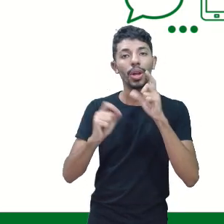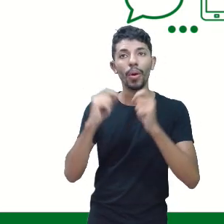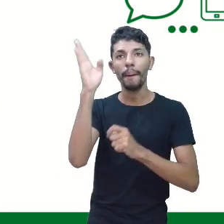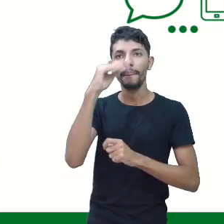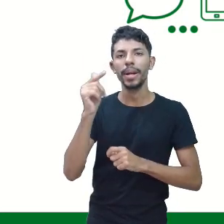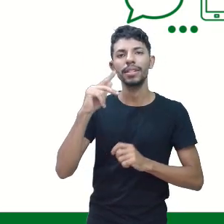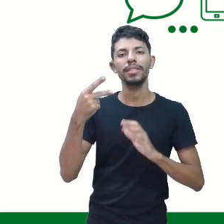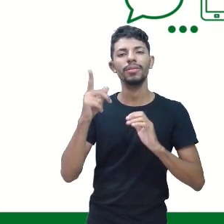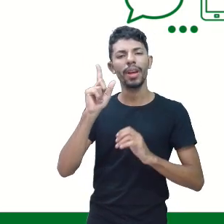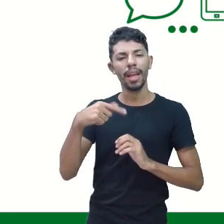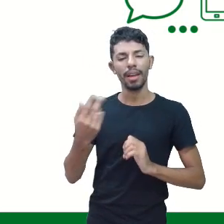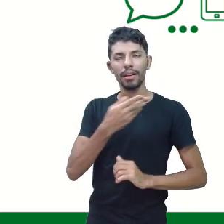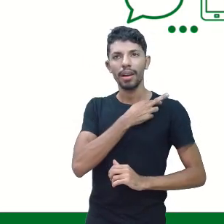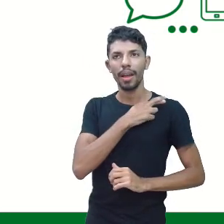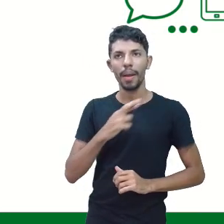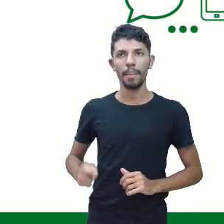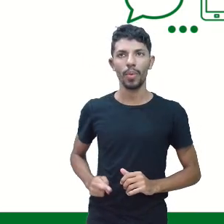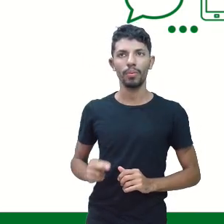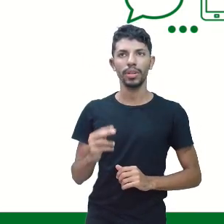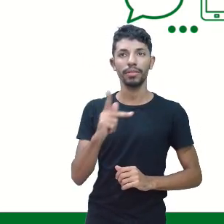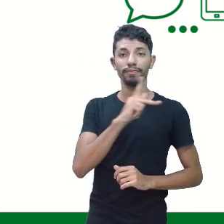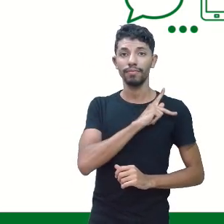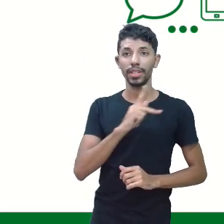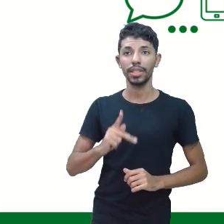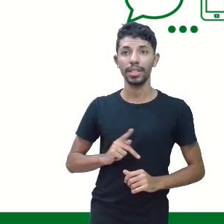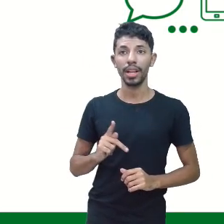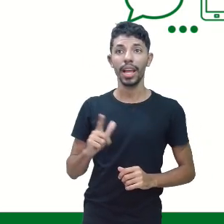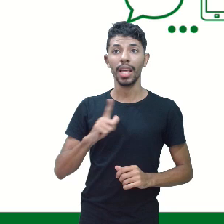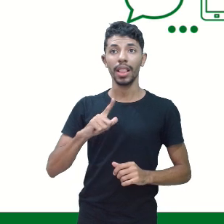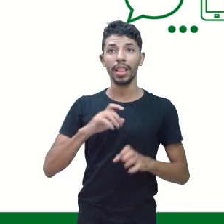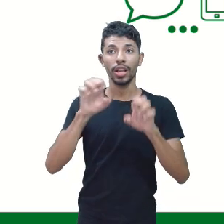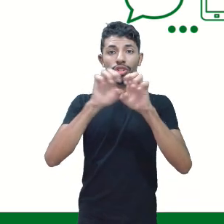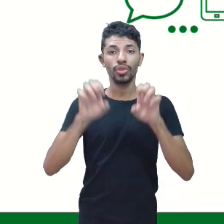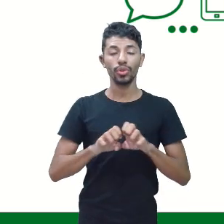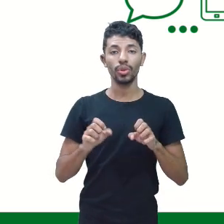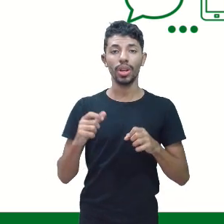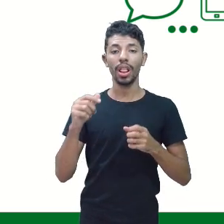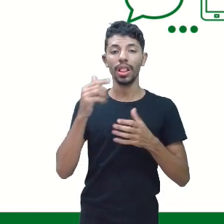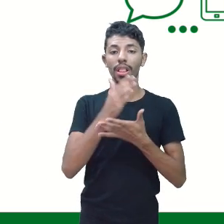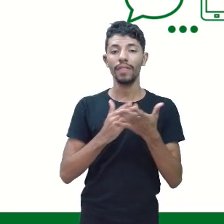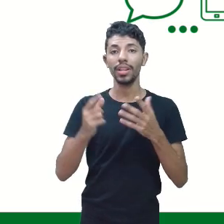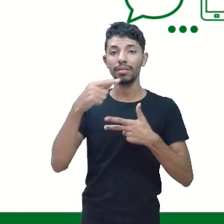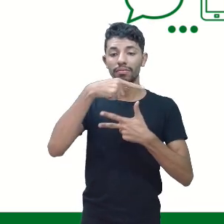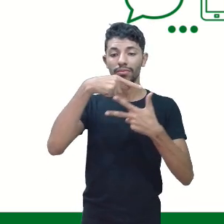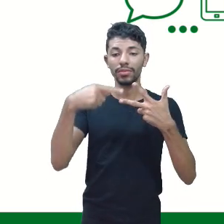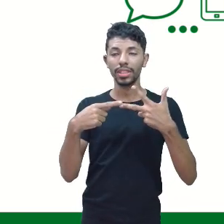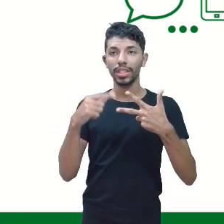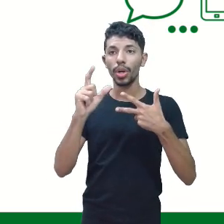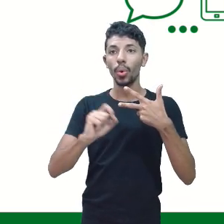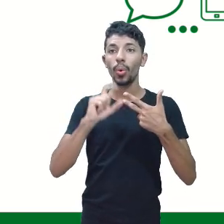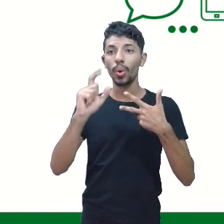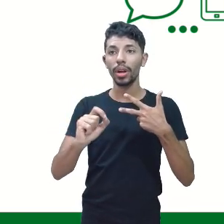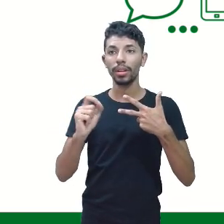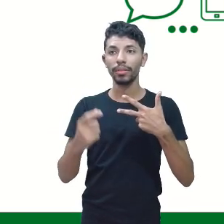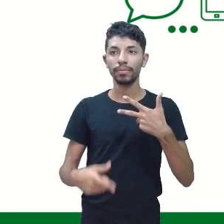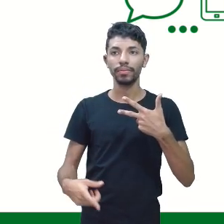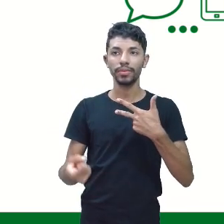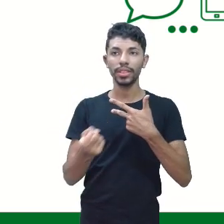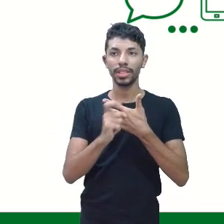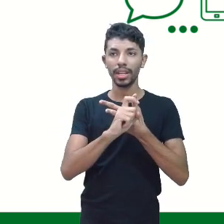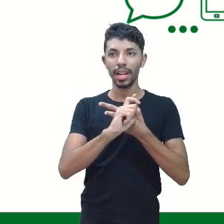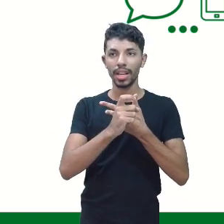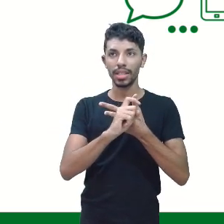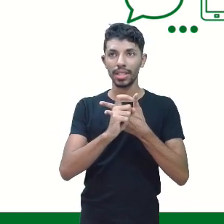presidencialista, onde a estrutura está dividida em 3 poderes. Executivo, representado pelo presidente, governadores e